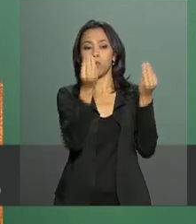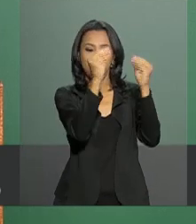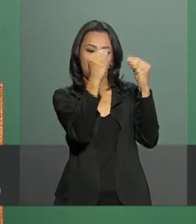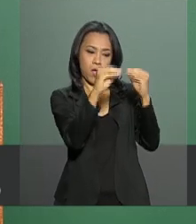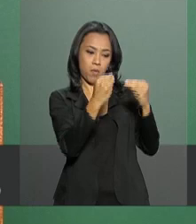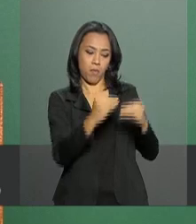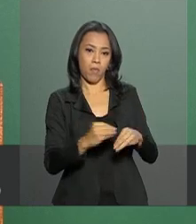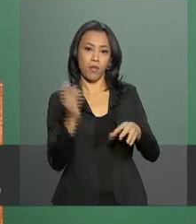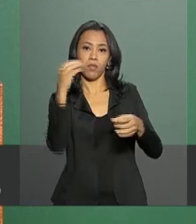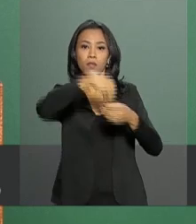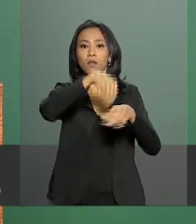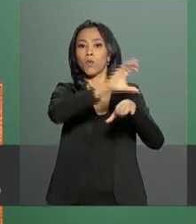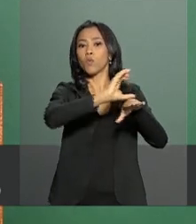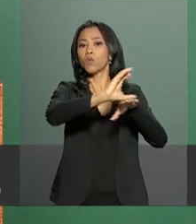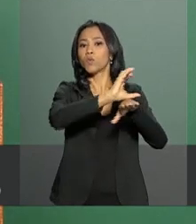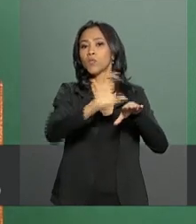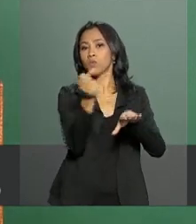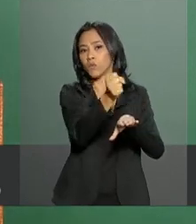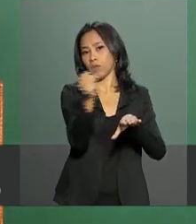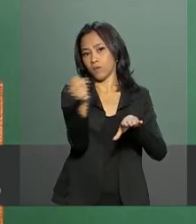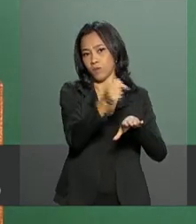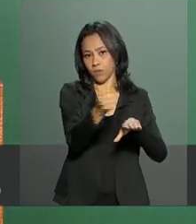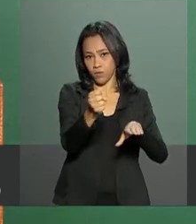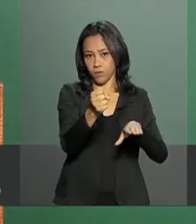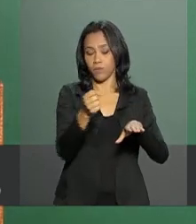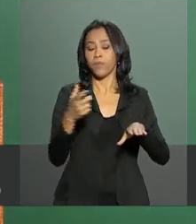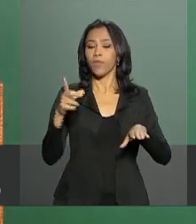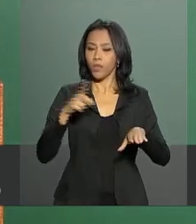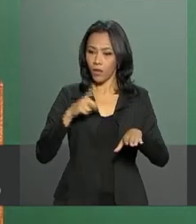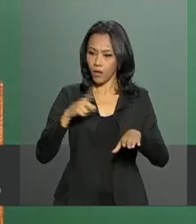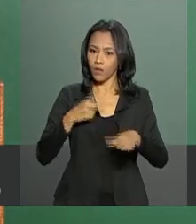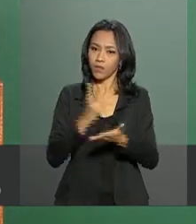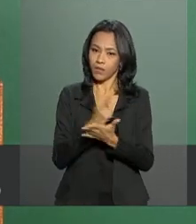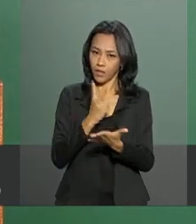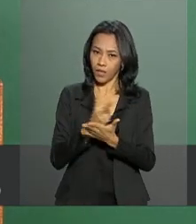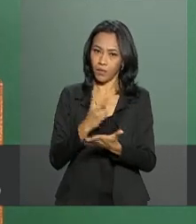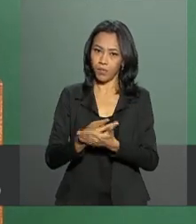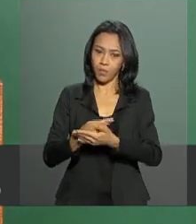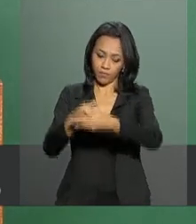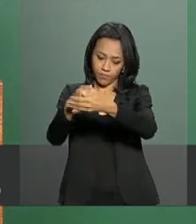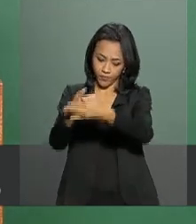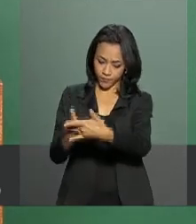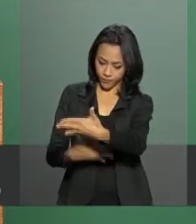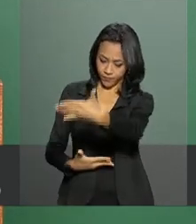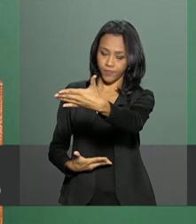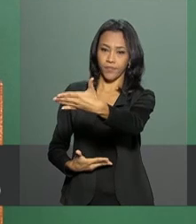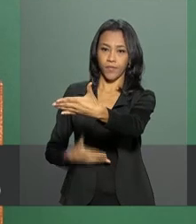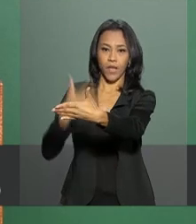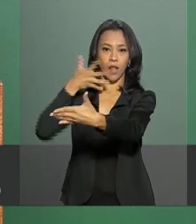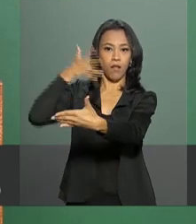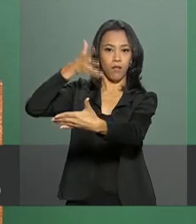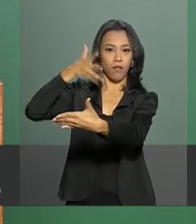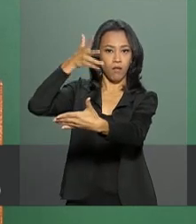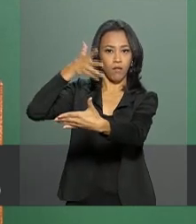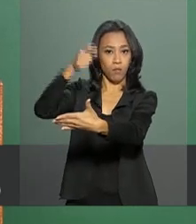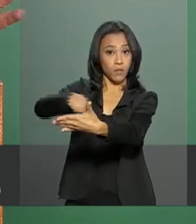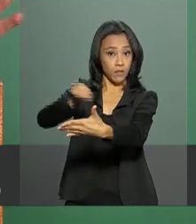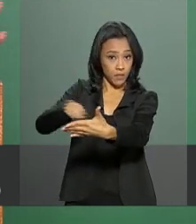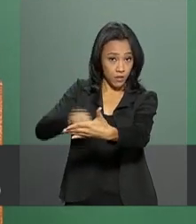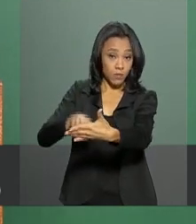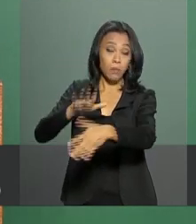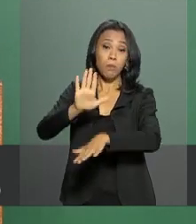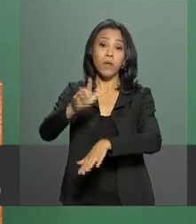ou até ter um discurso escrito no sempre mas eu prefiro neste momento